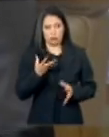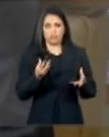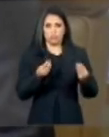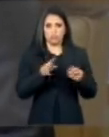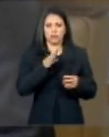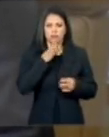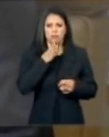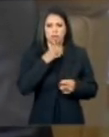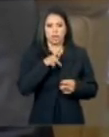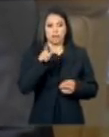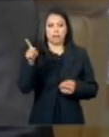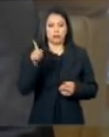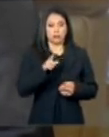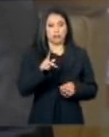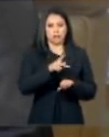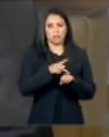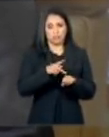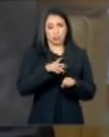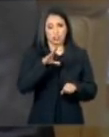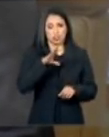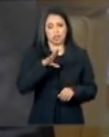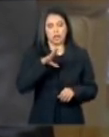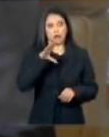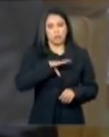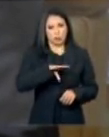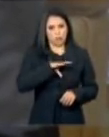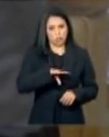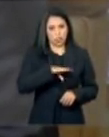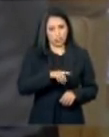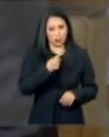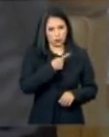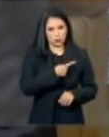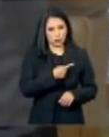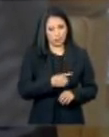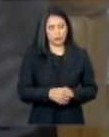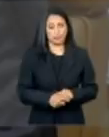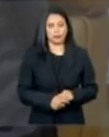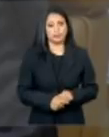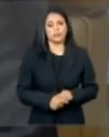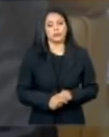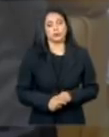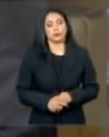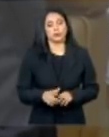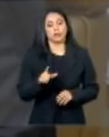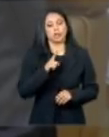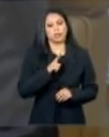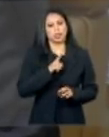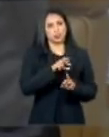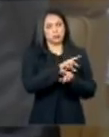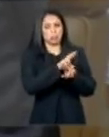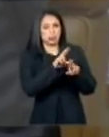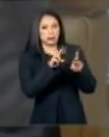república portuguesa ele é aborda as diversas